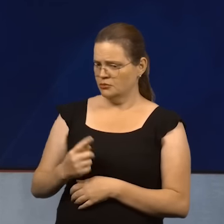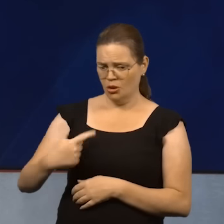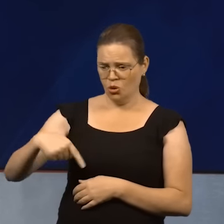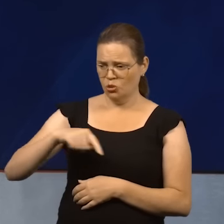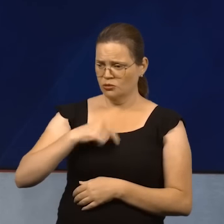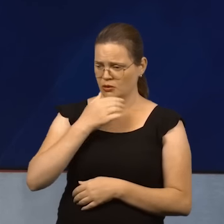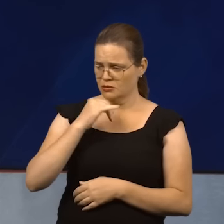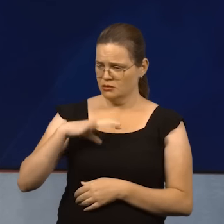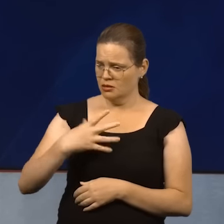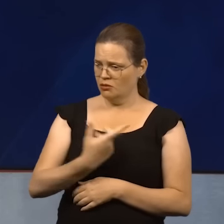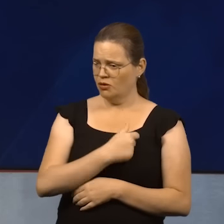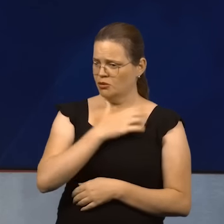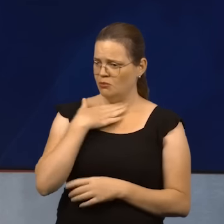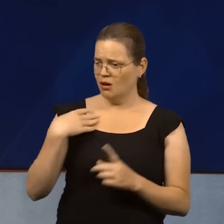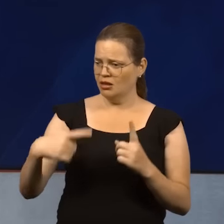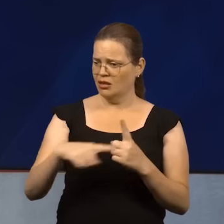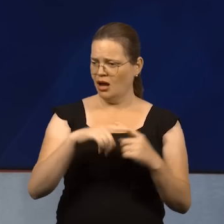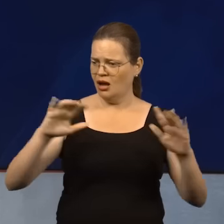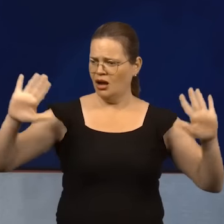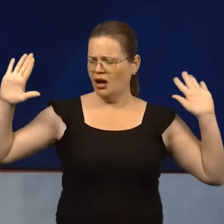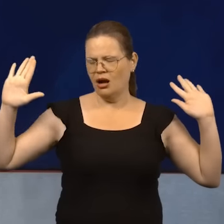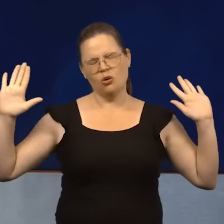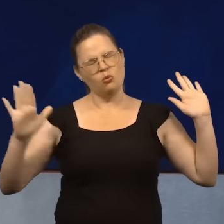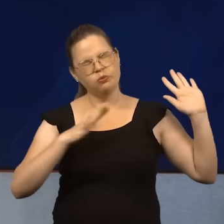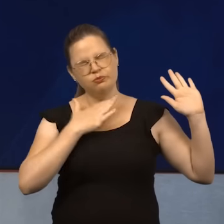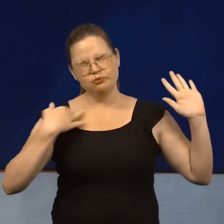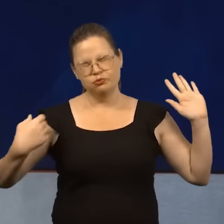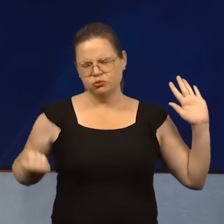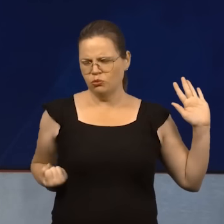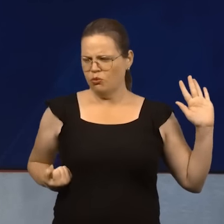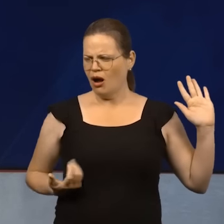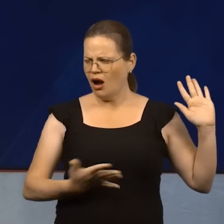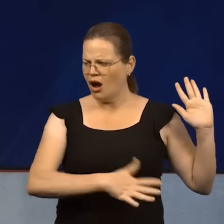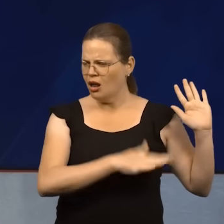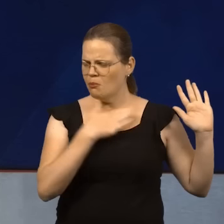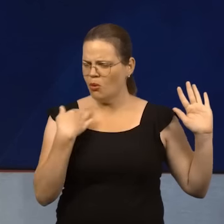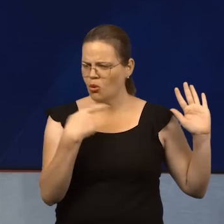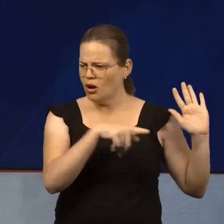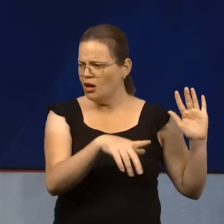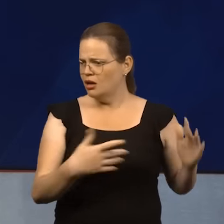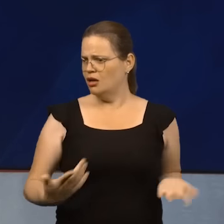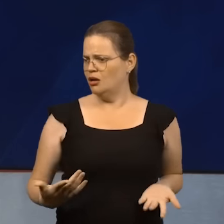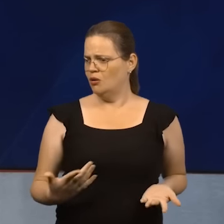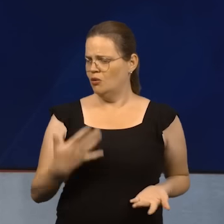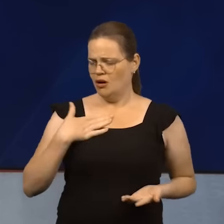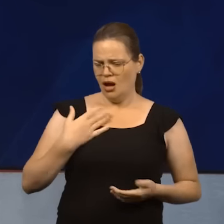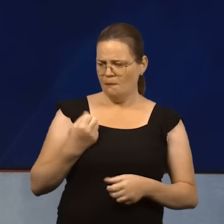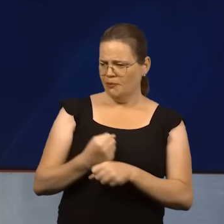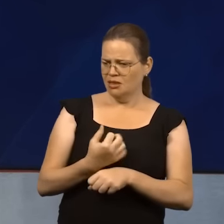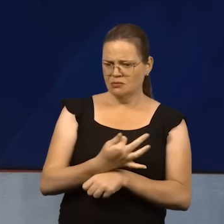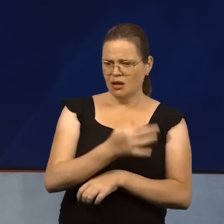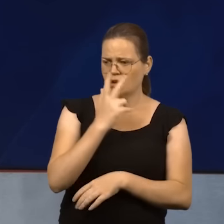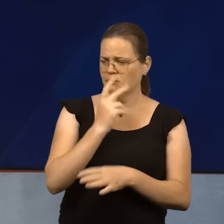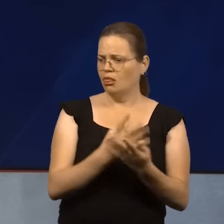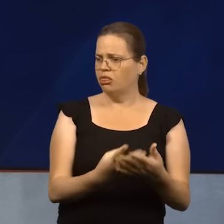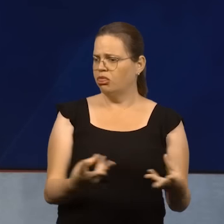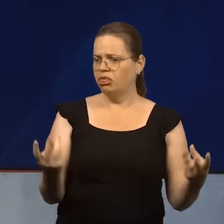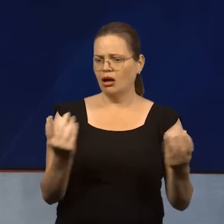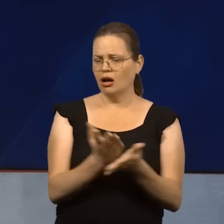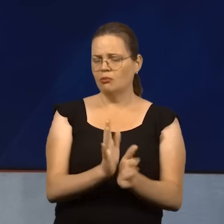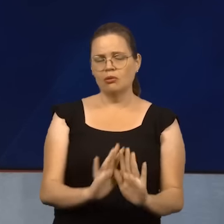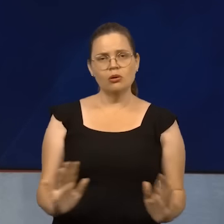Salvador, mataram o nosso Mestre, a nossa esperança foi sepultada, não há